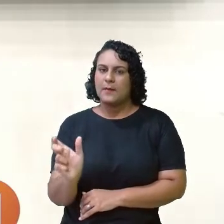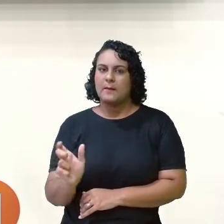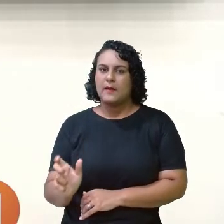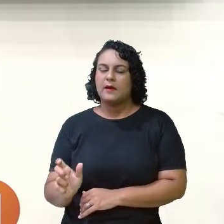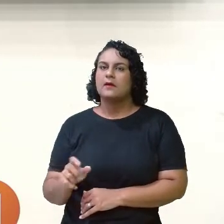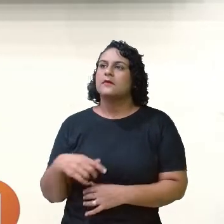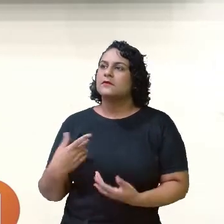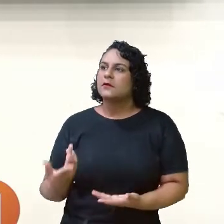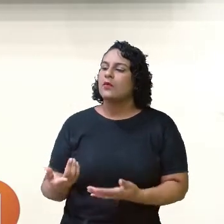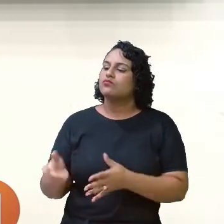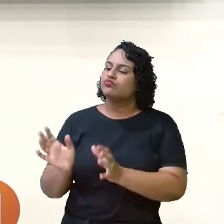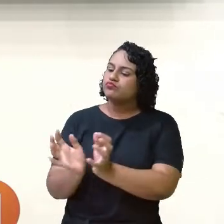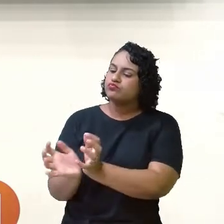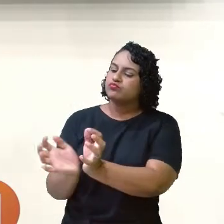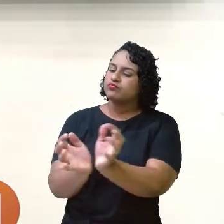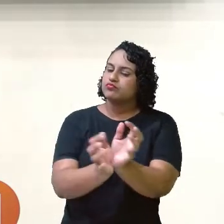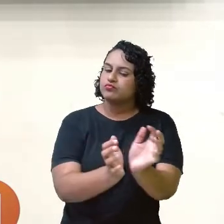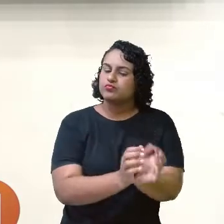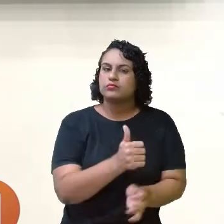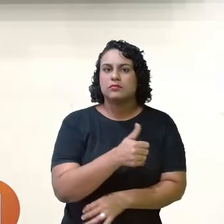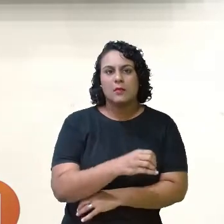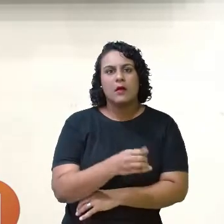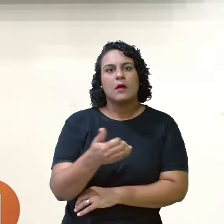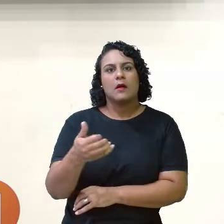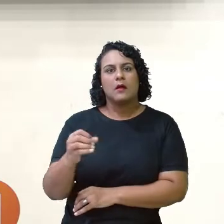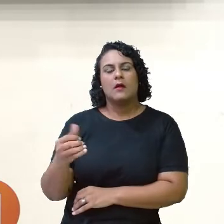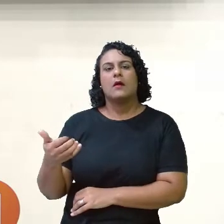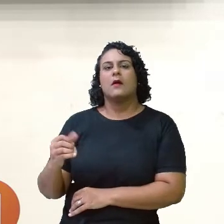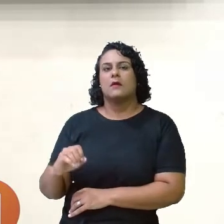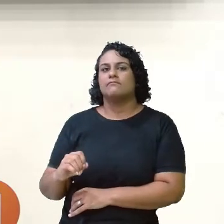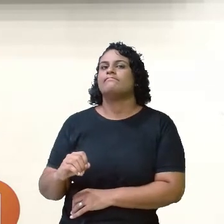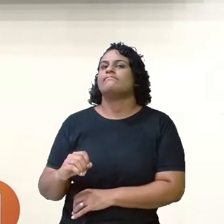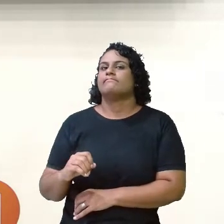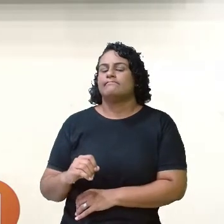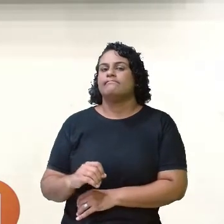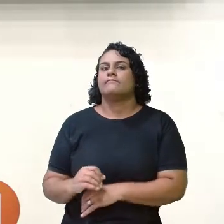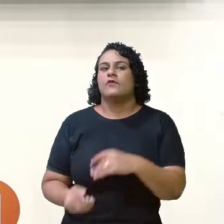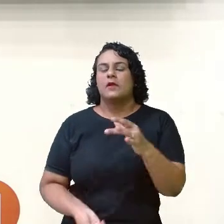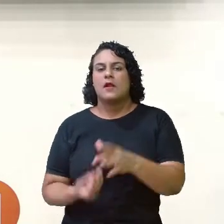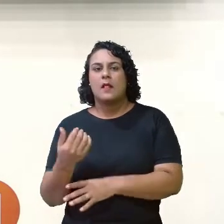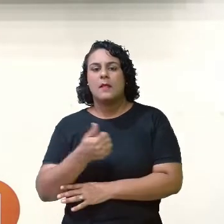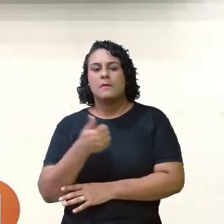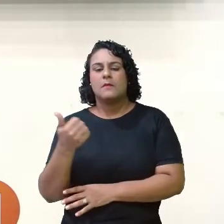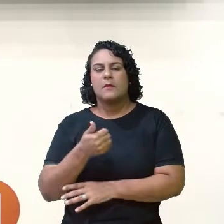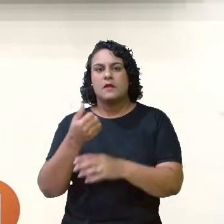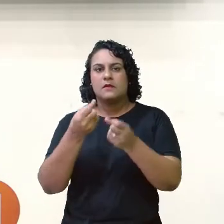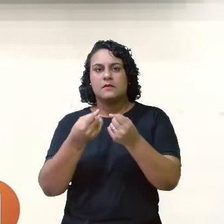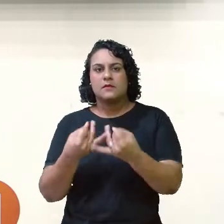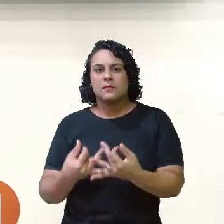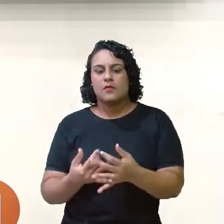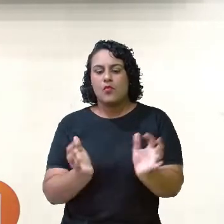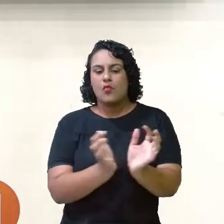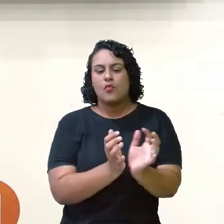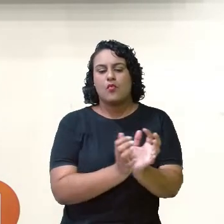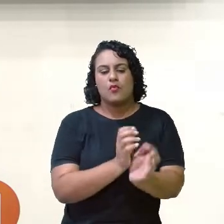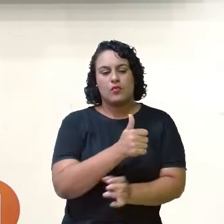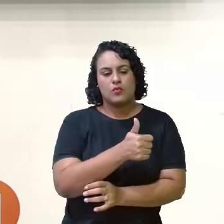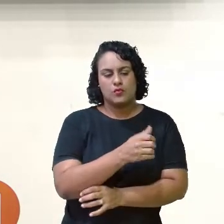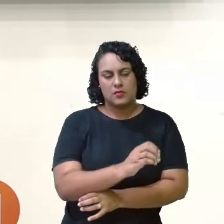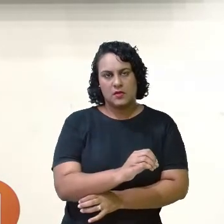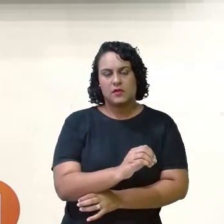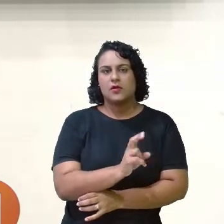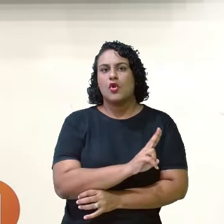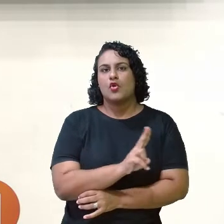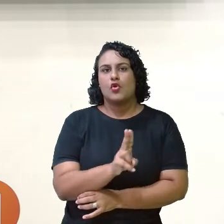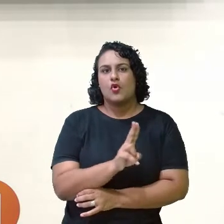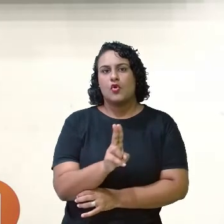do agrupamento de 10 em 10 surgiu a primeira definição. O grupo de 10 unidades recebe o